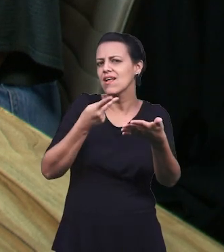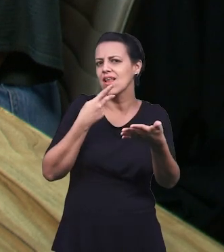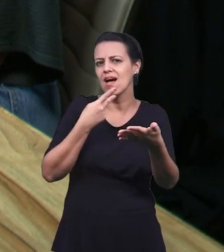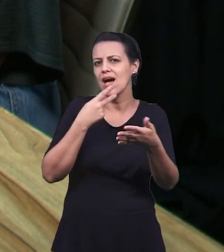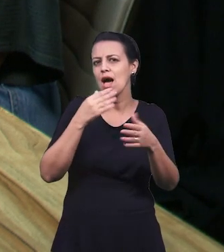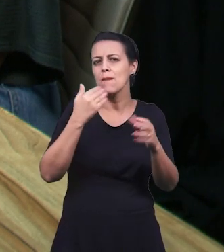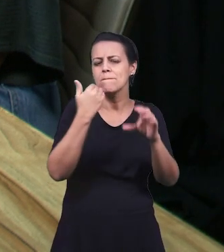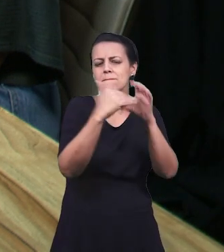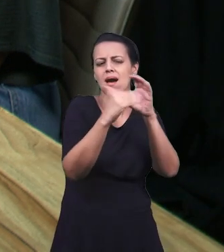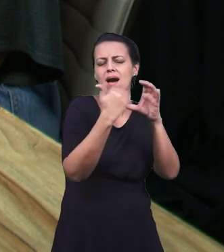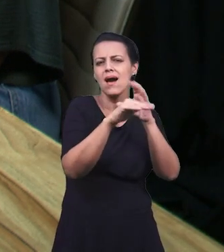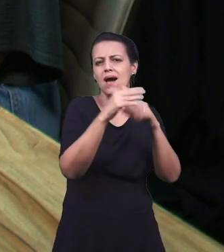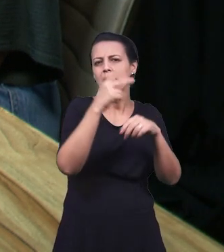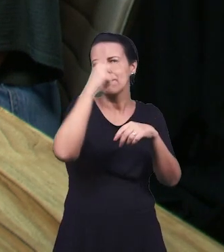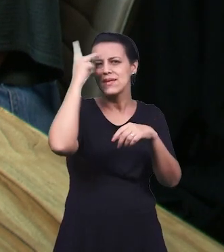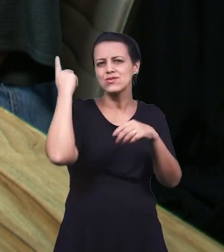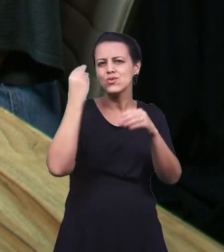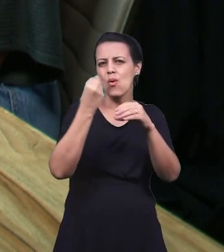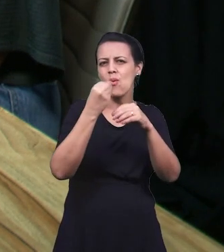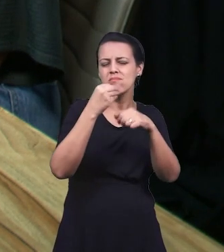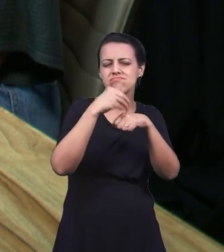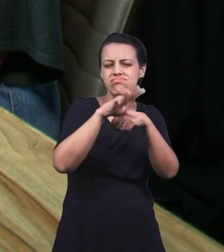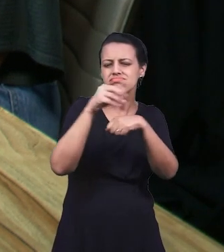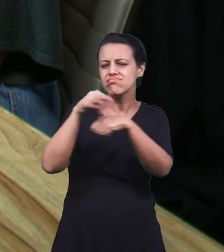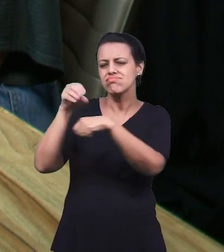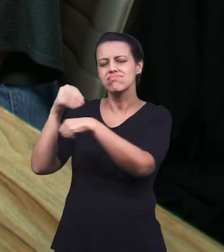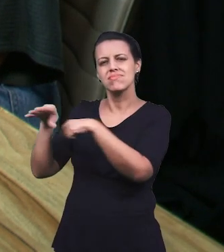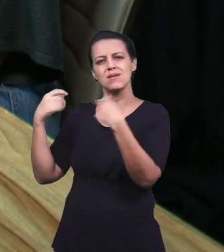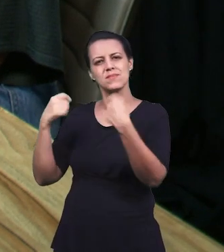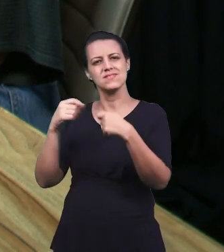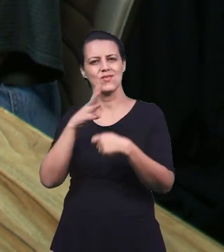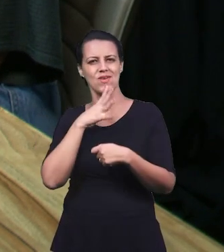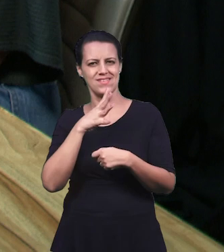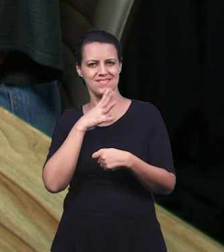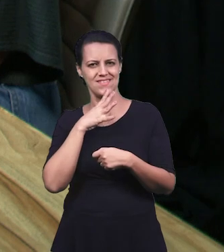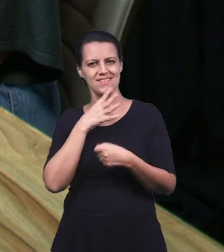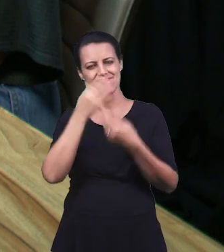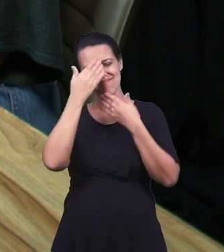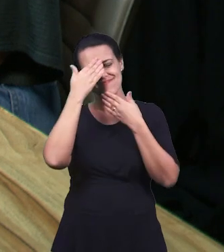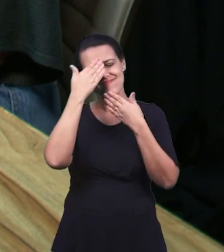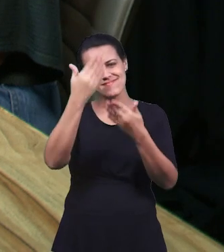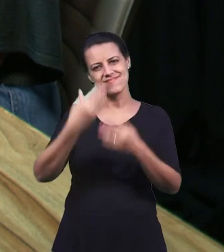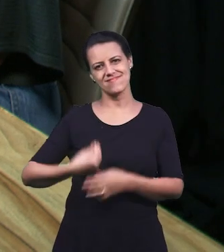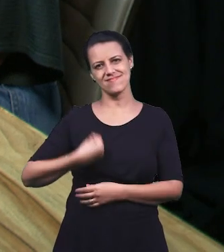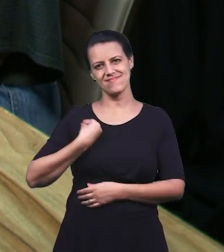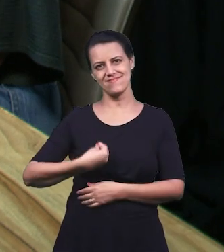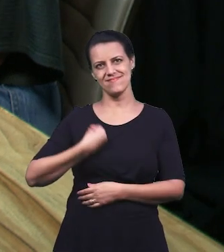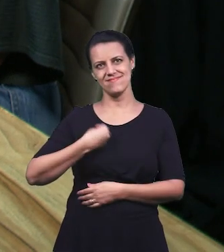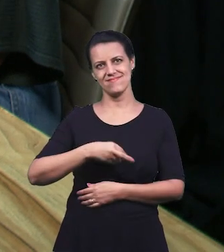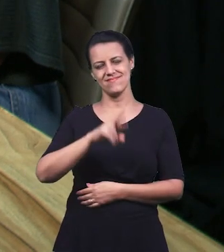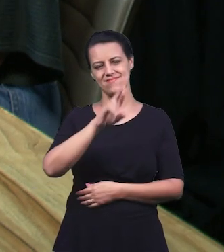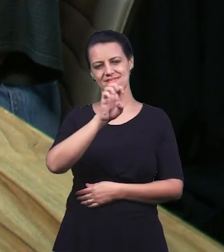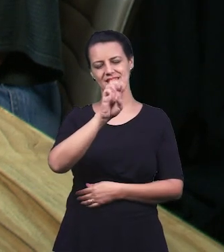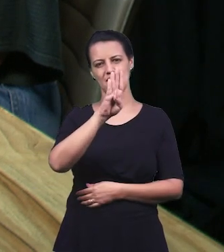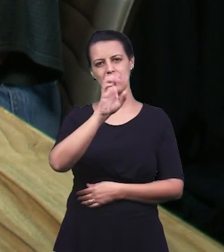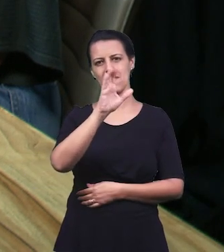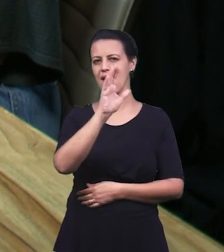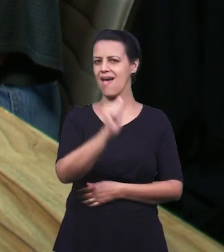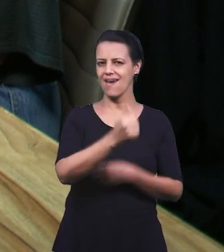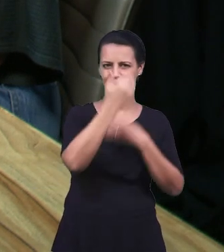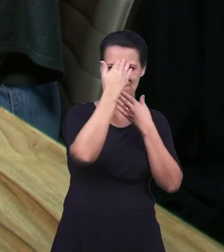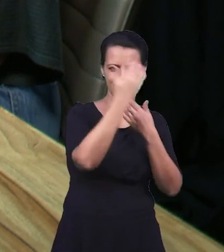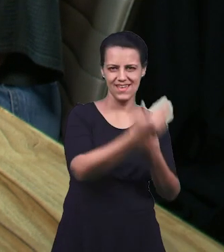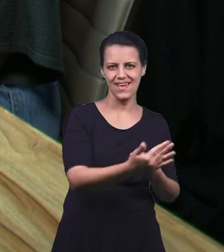precisa aprender um pouco mais e viver essas experiências que nós temos vivendo. Quero agradecer a todos pela presença. Rebeca, muito obrigada. Obrigada pelo